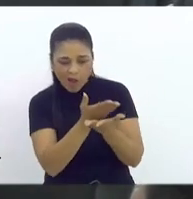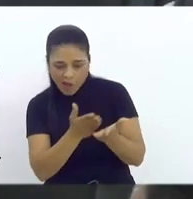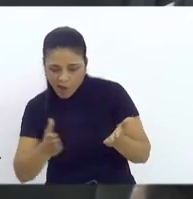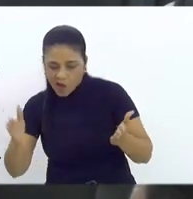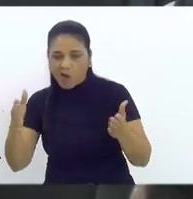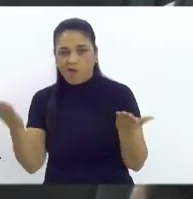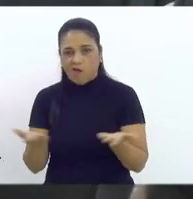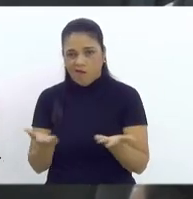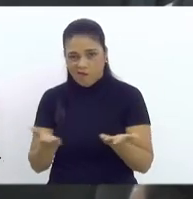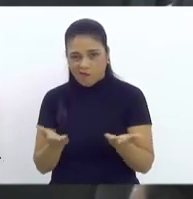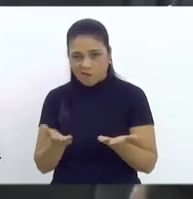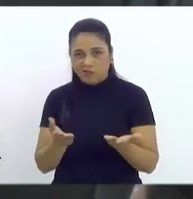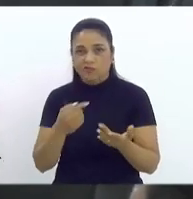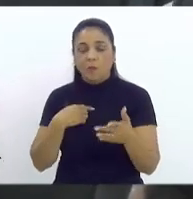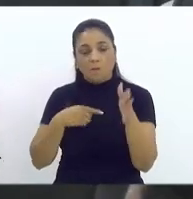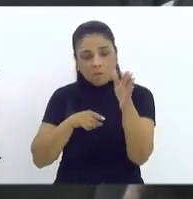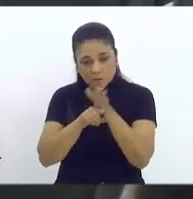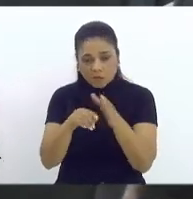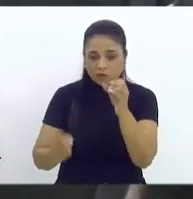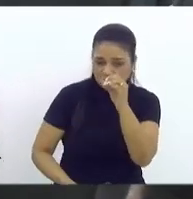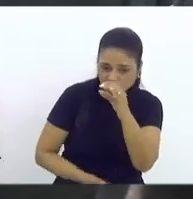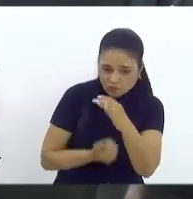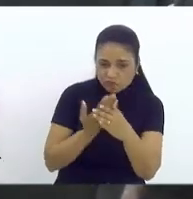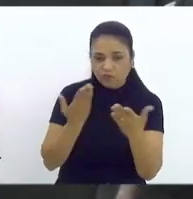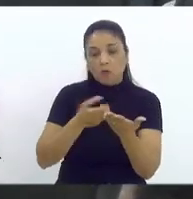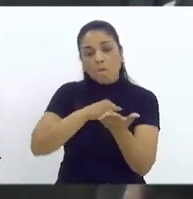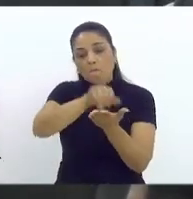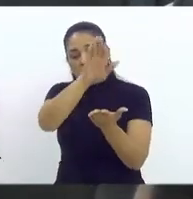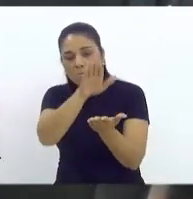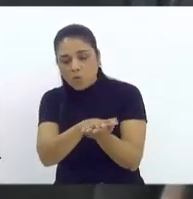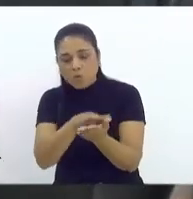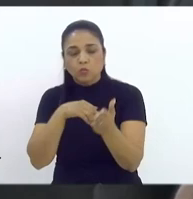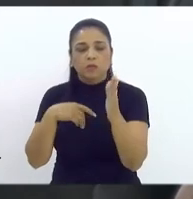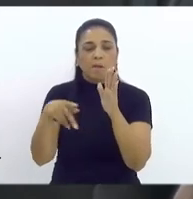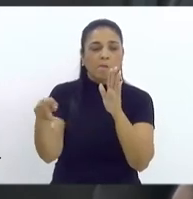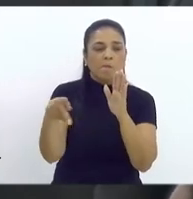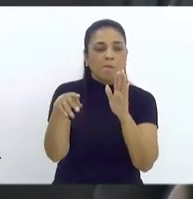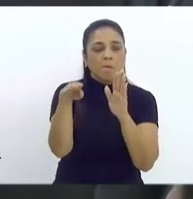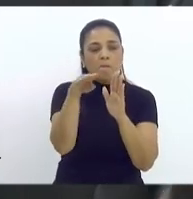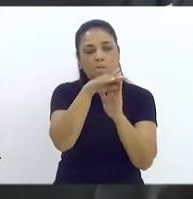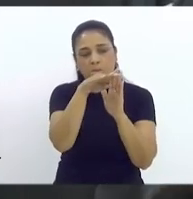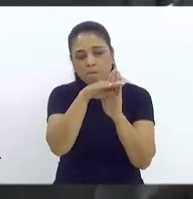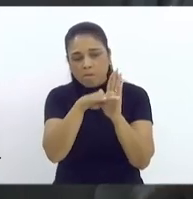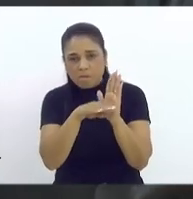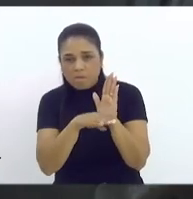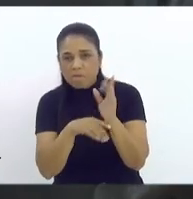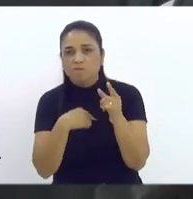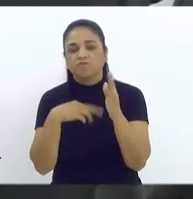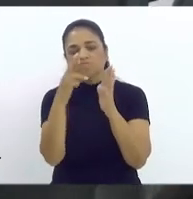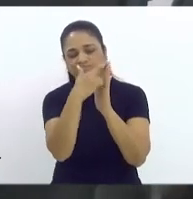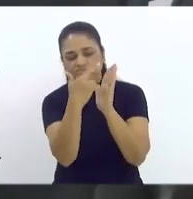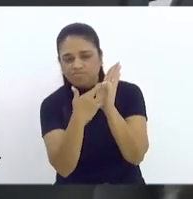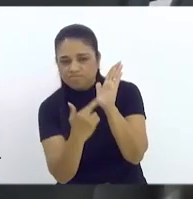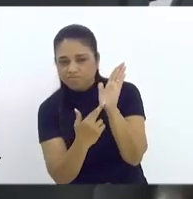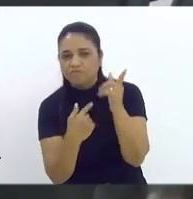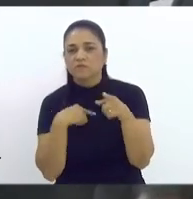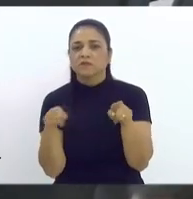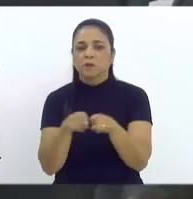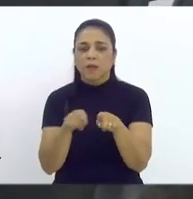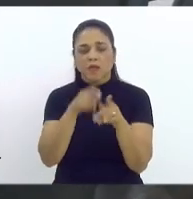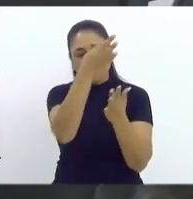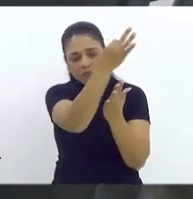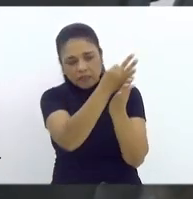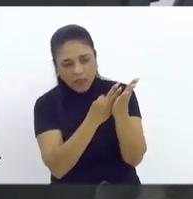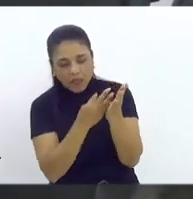sentido das perguntas que já surgiram hoje. Quais as multas aplicadas, quais os processos de regulação, e acertar esse texto das perguntas aí com o